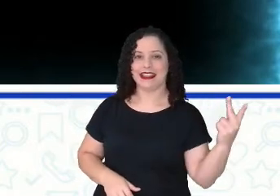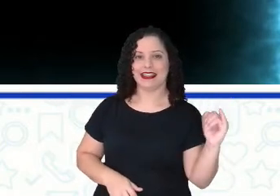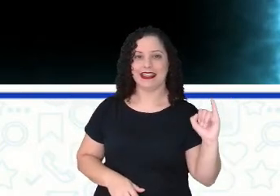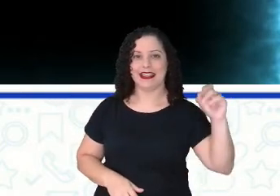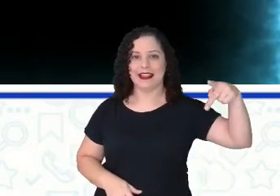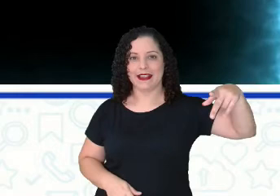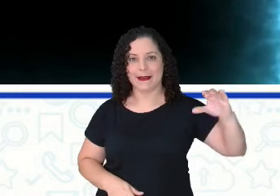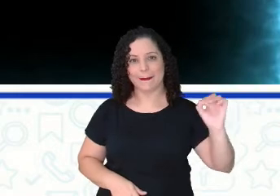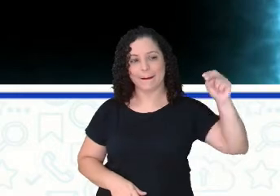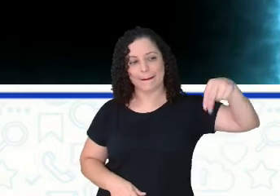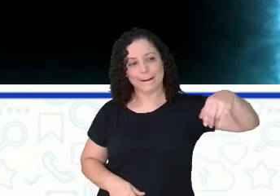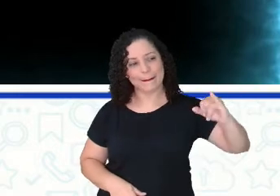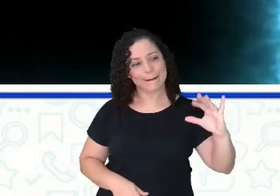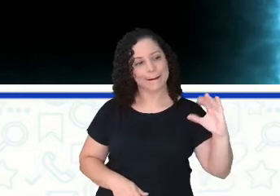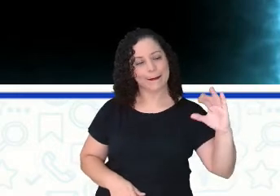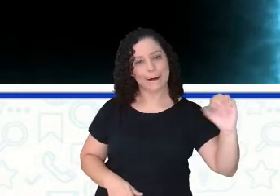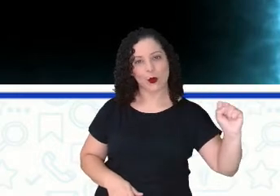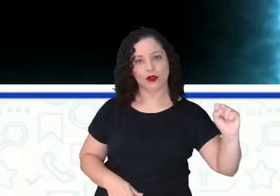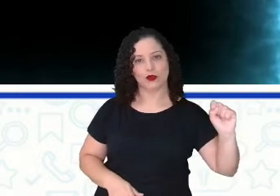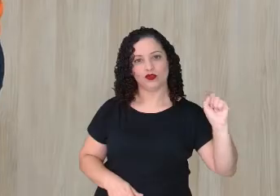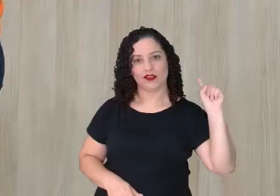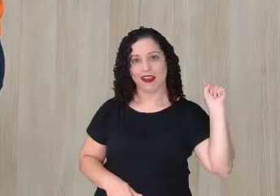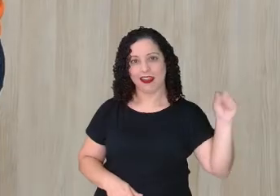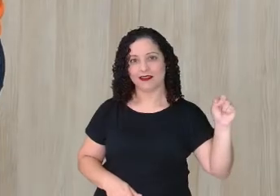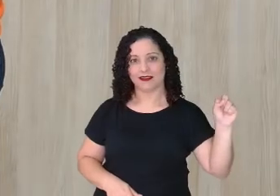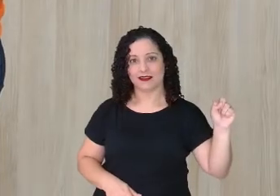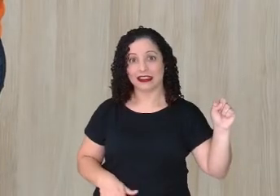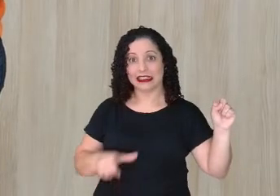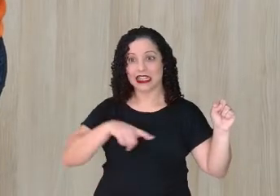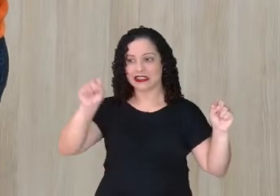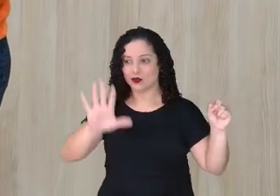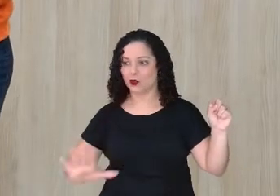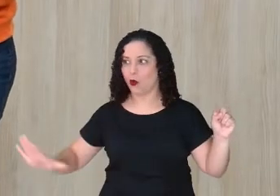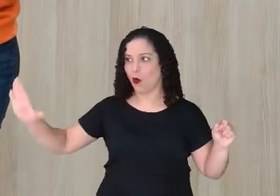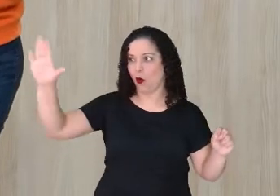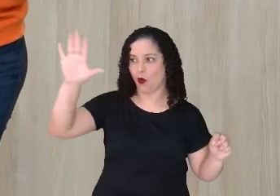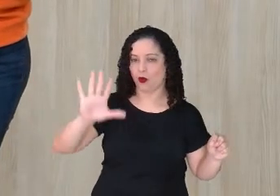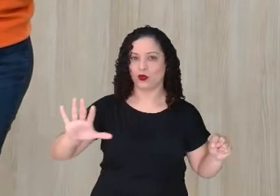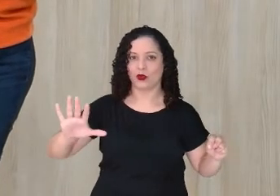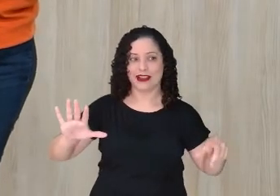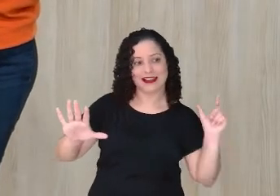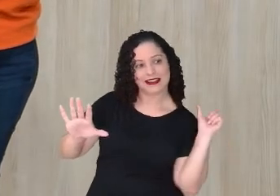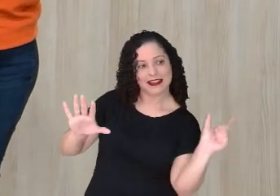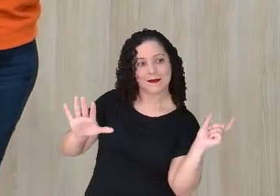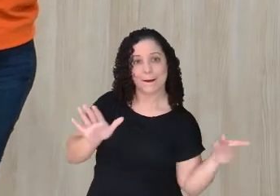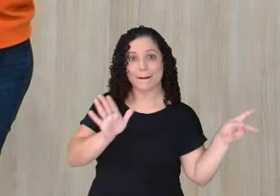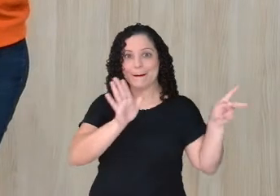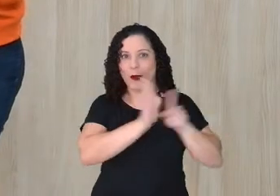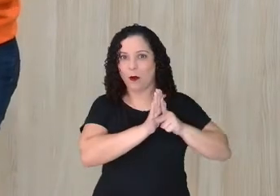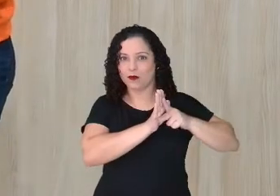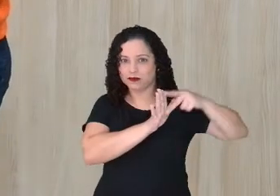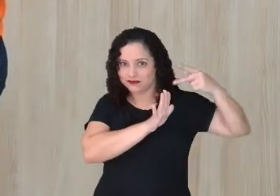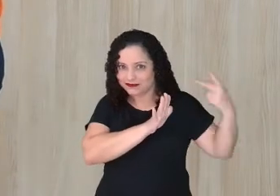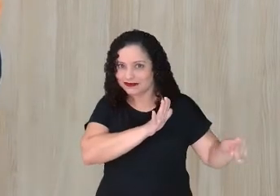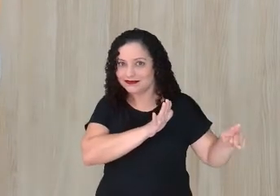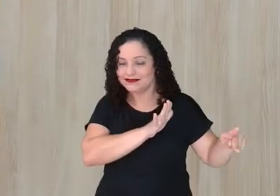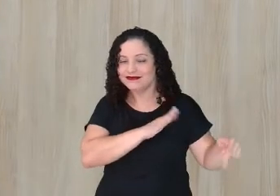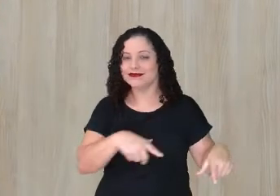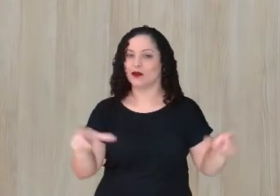é, por baixo daquele todo. Então, vamos ver os outros, não